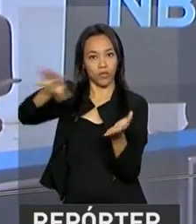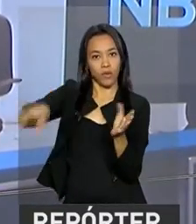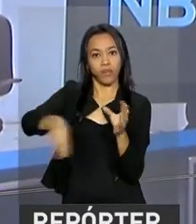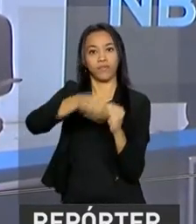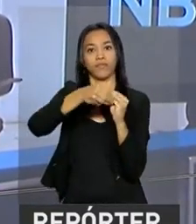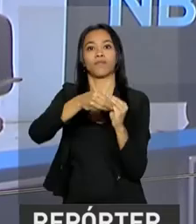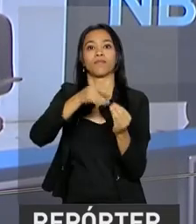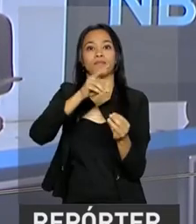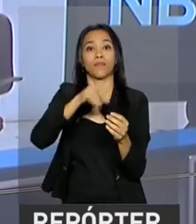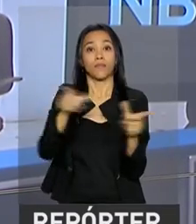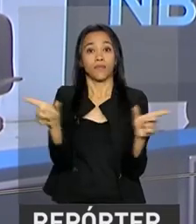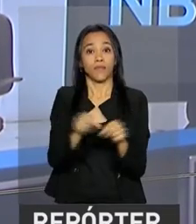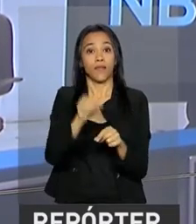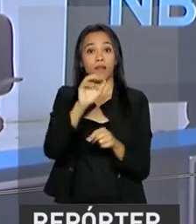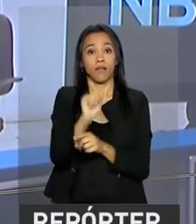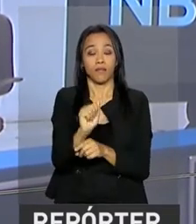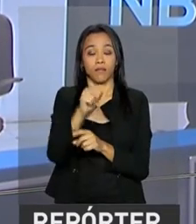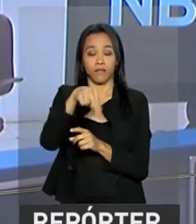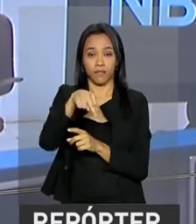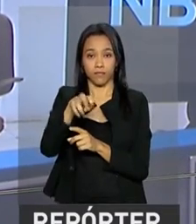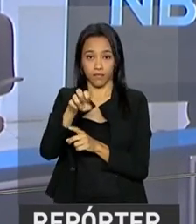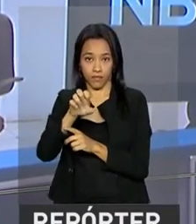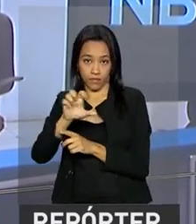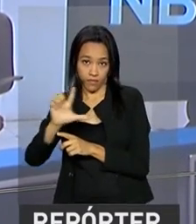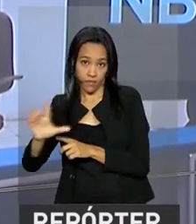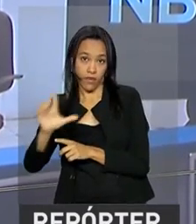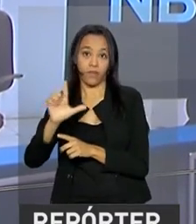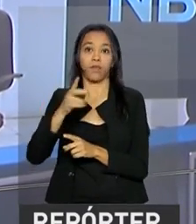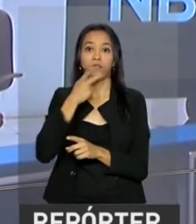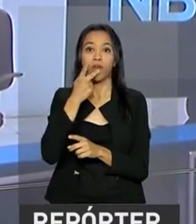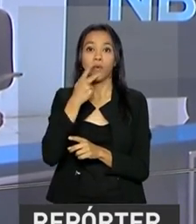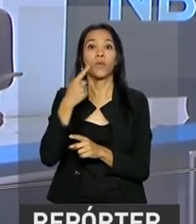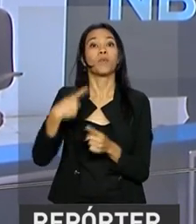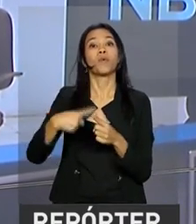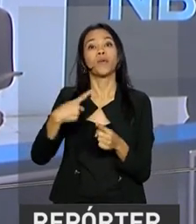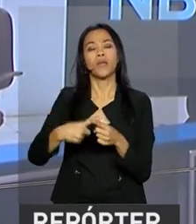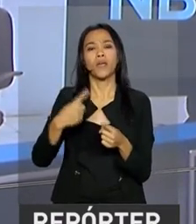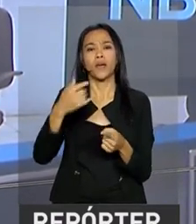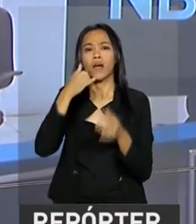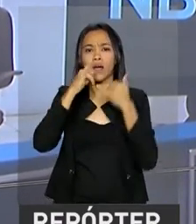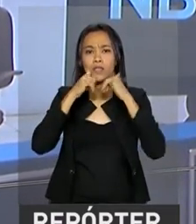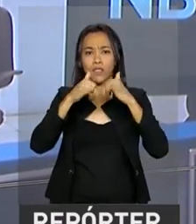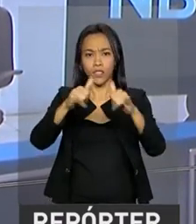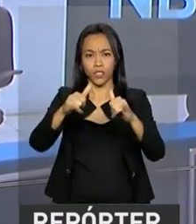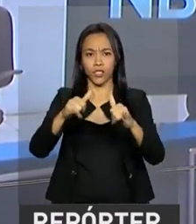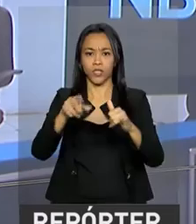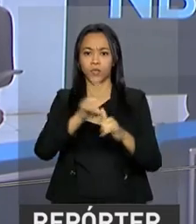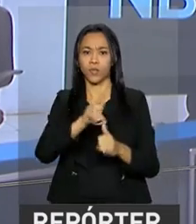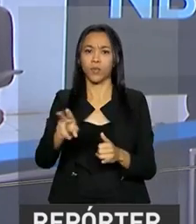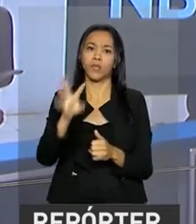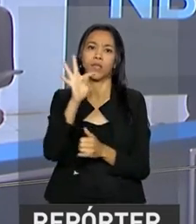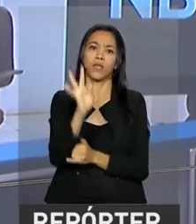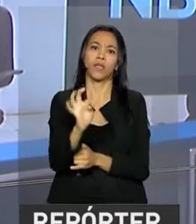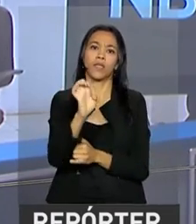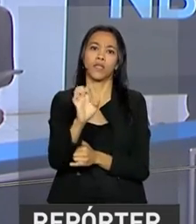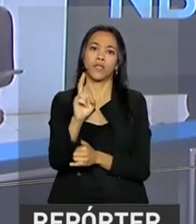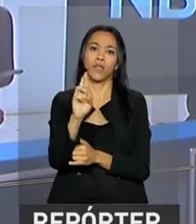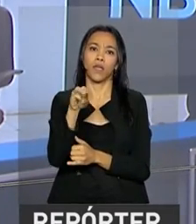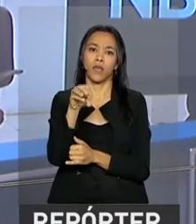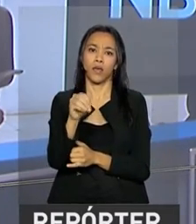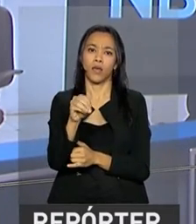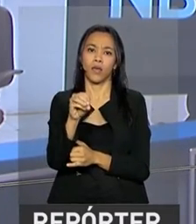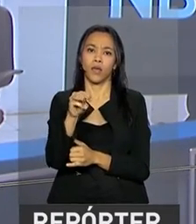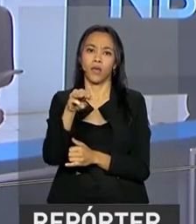Agência Nacional de Energia Elétrica, ANEEL, foi tomada porque o custo de energia da termoelétrica de Angra 3 foi